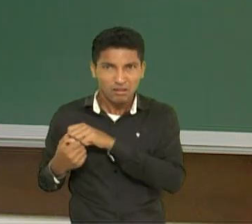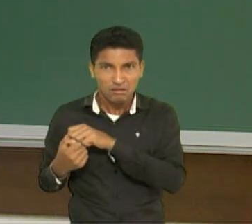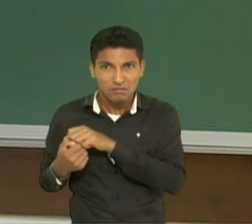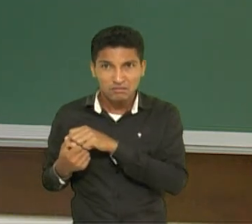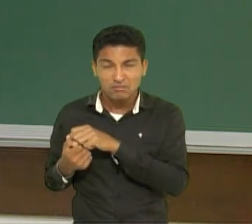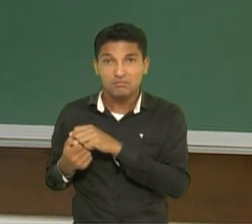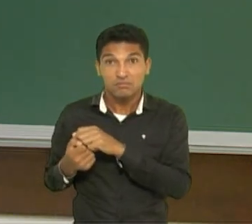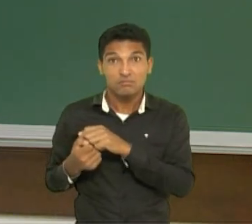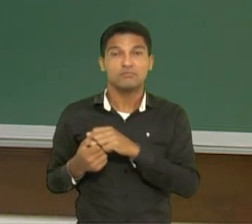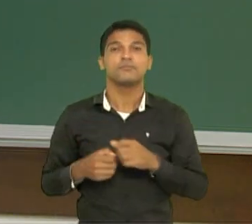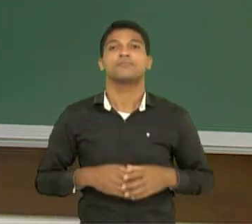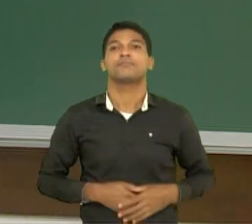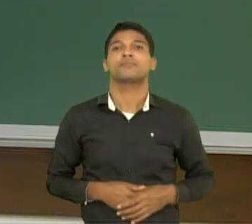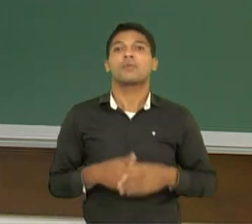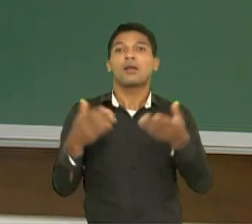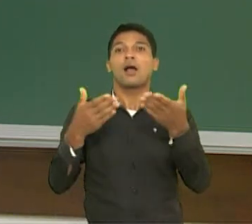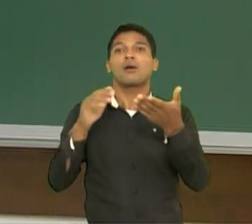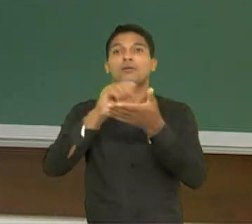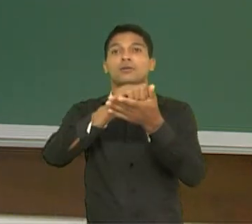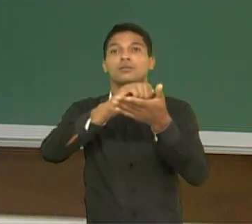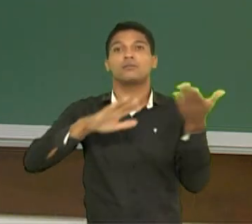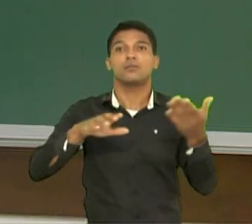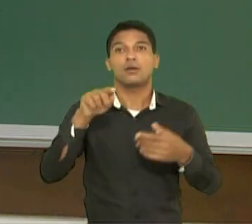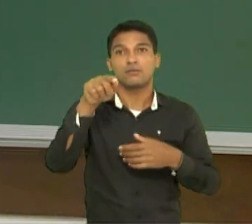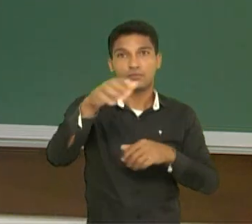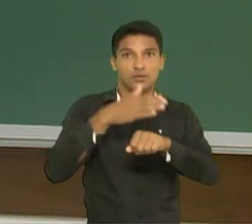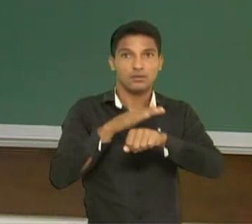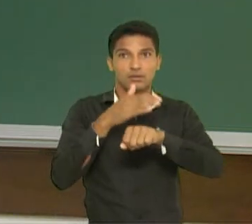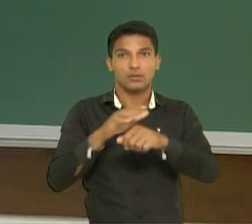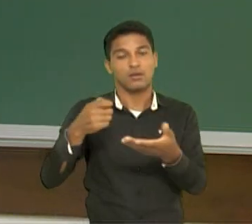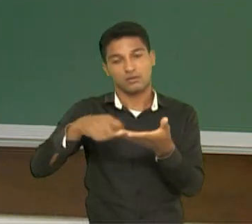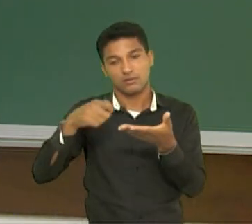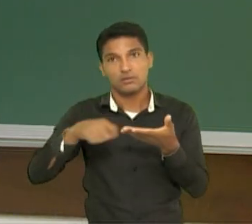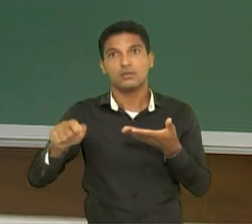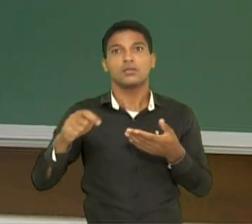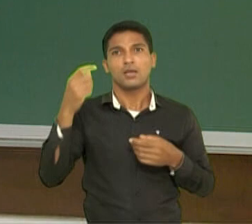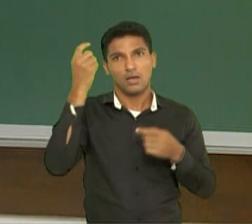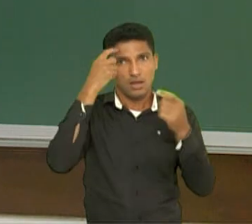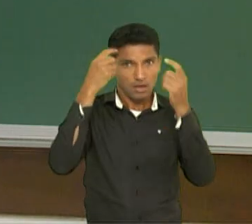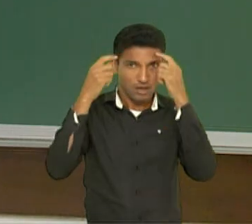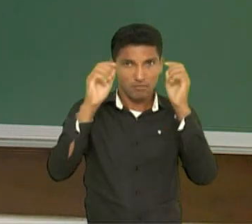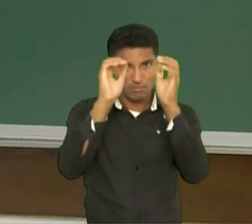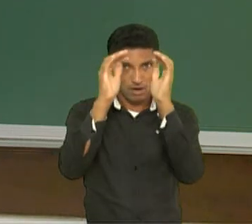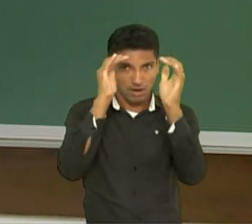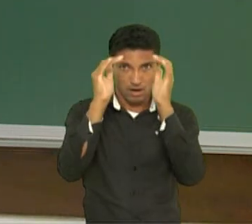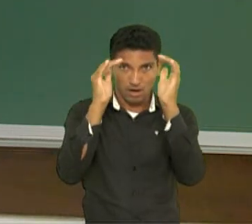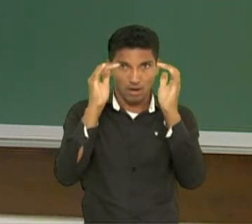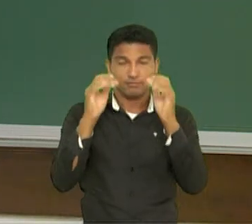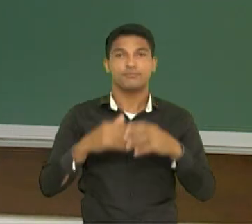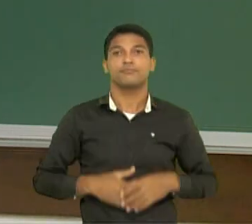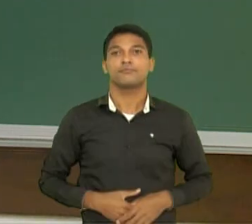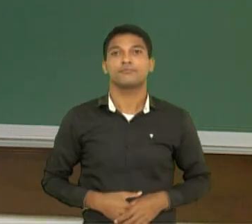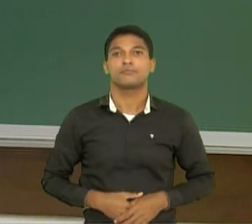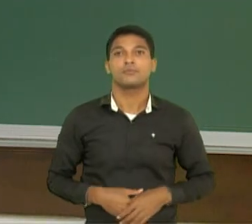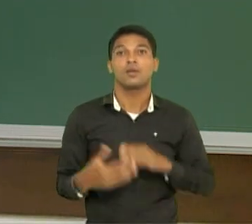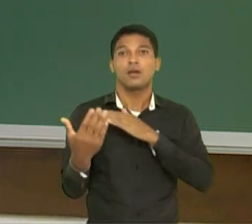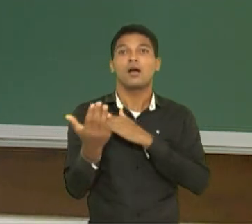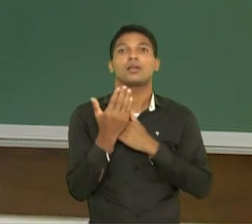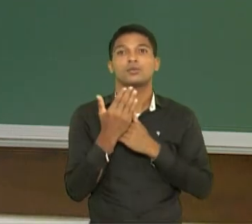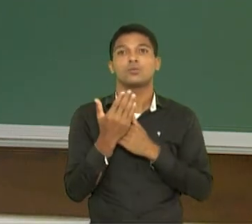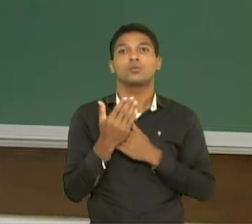uma atividade para vocês exercitarem a escrita, o raciocínio lógico, e isso ajuda